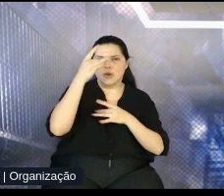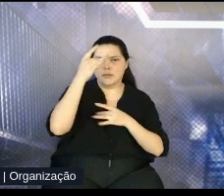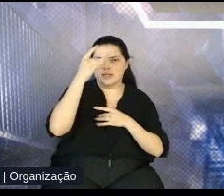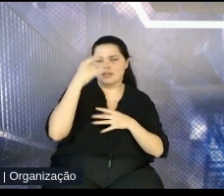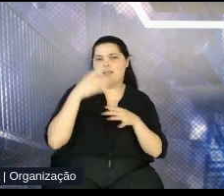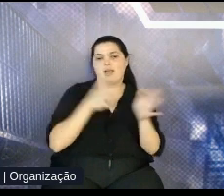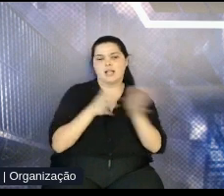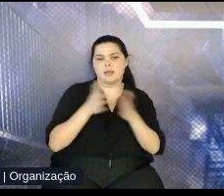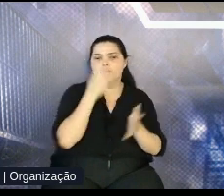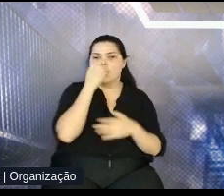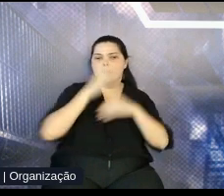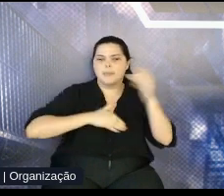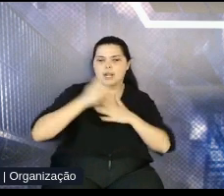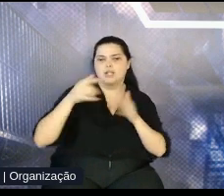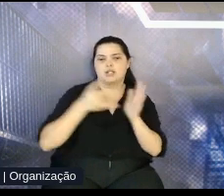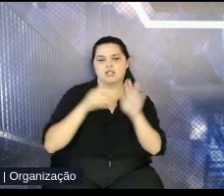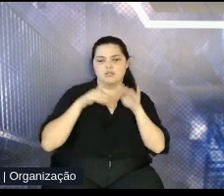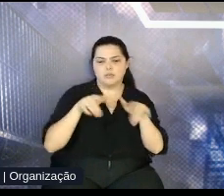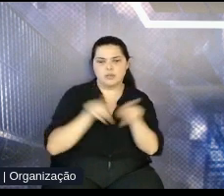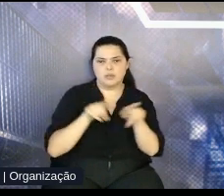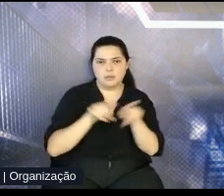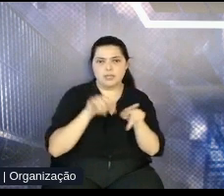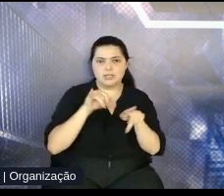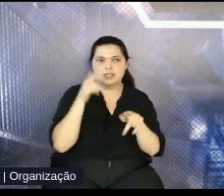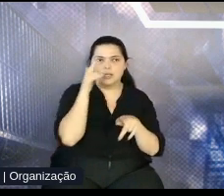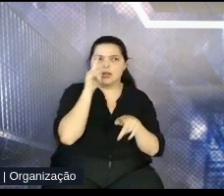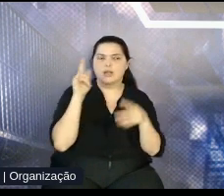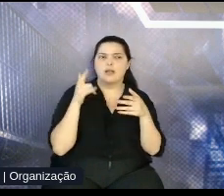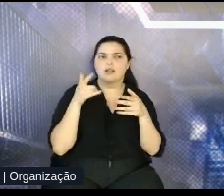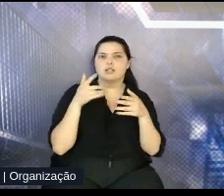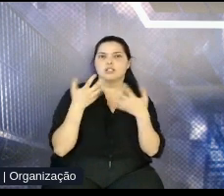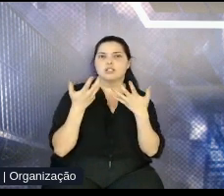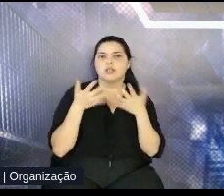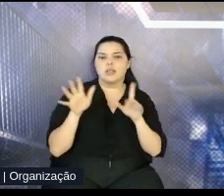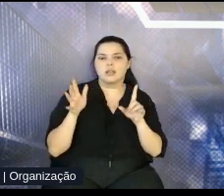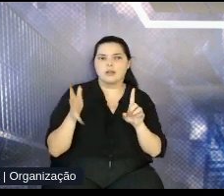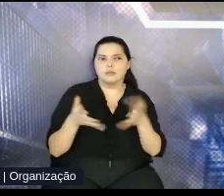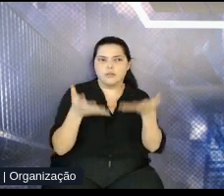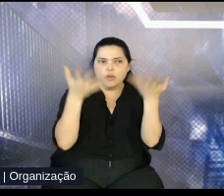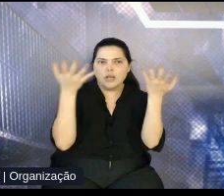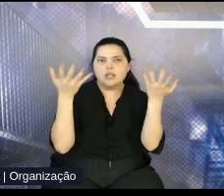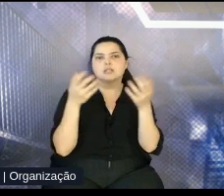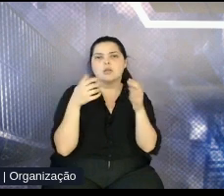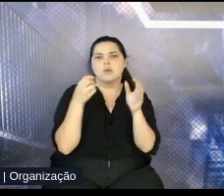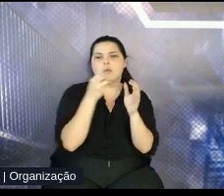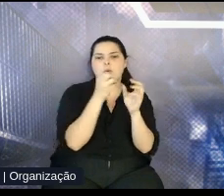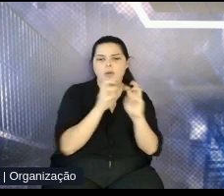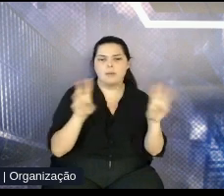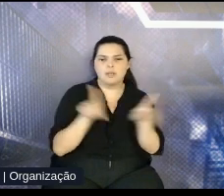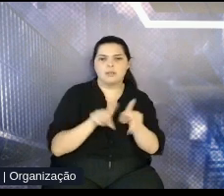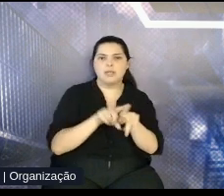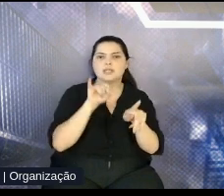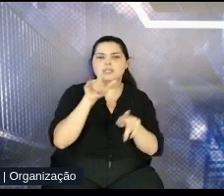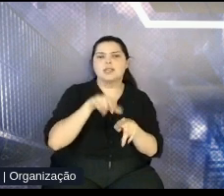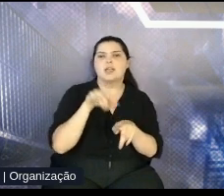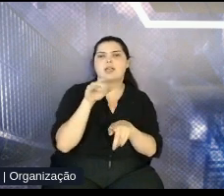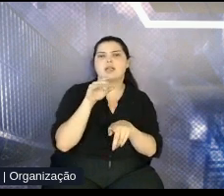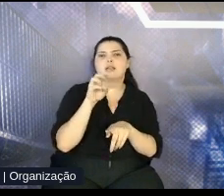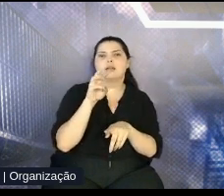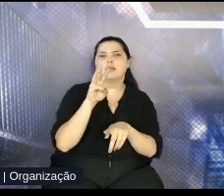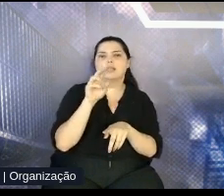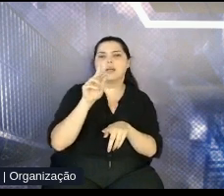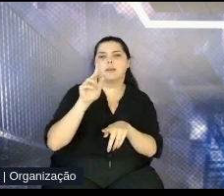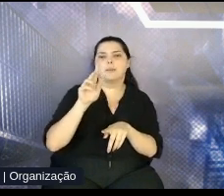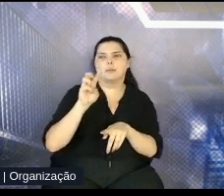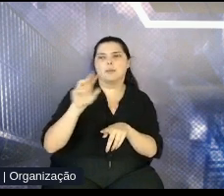desenvolvimento, SEO, que vai ser a parte de engajamento web, né? E se essa aplicação é um PWA, se ela vai ser um Progressive Web App. E